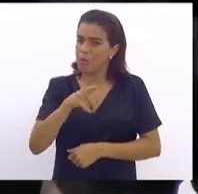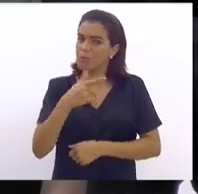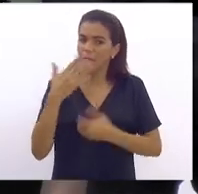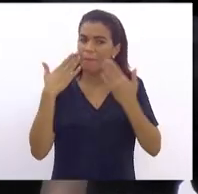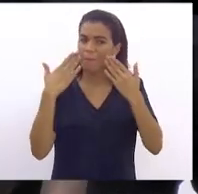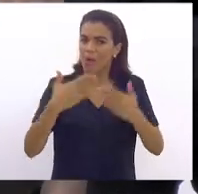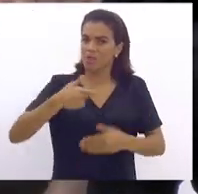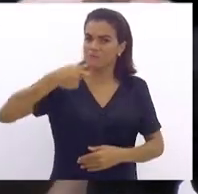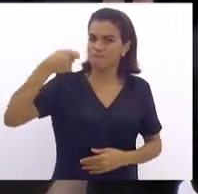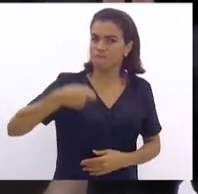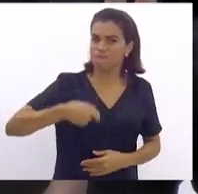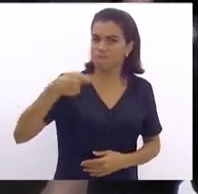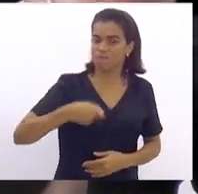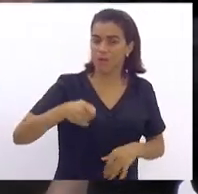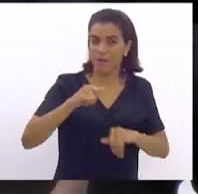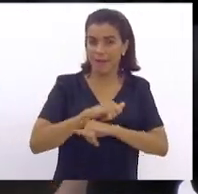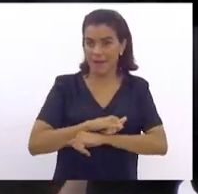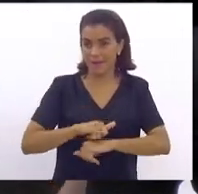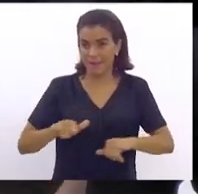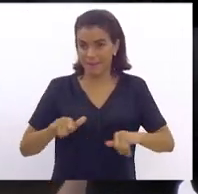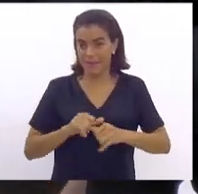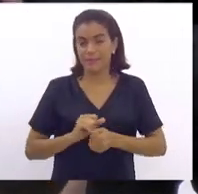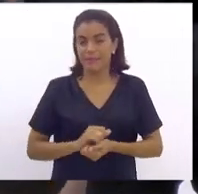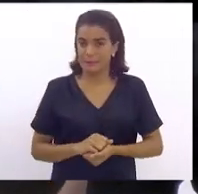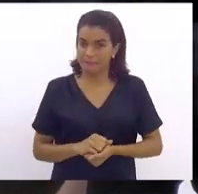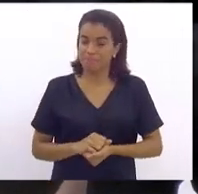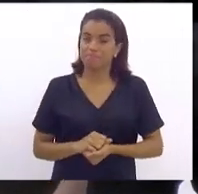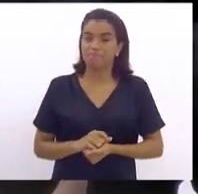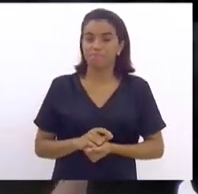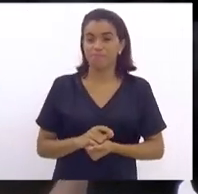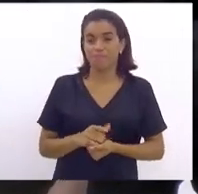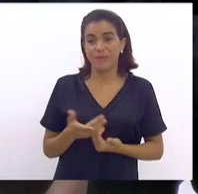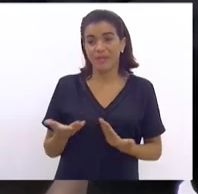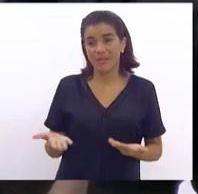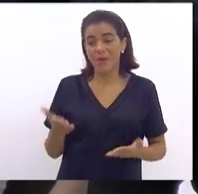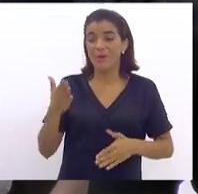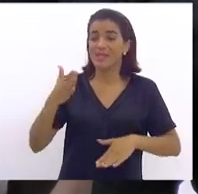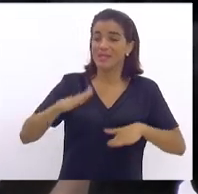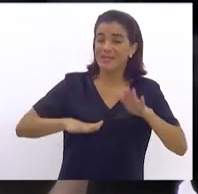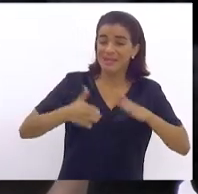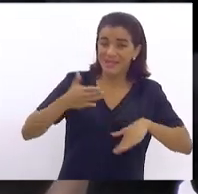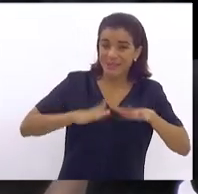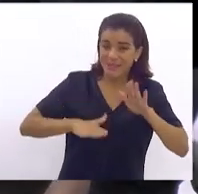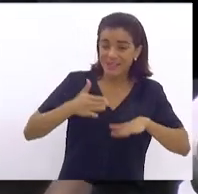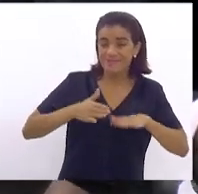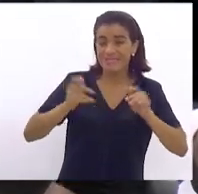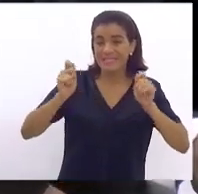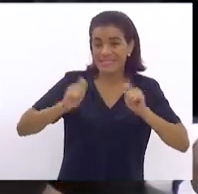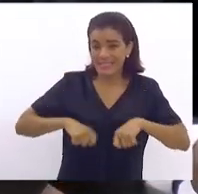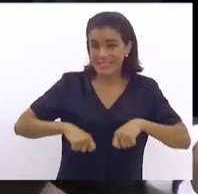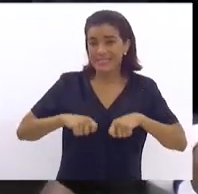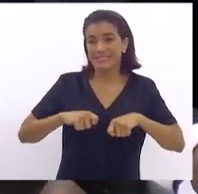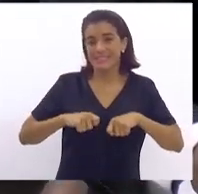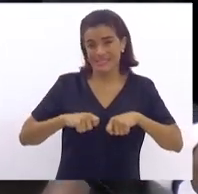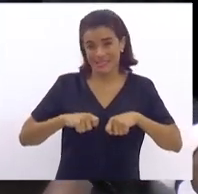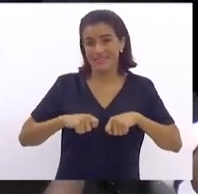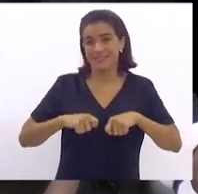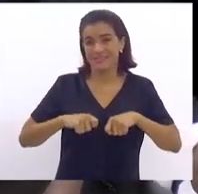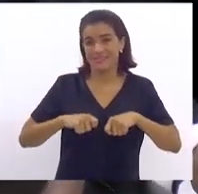da realização da campanha, né, assim como a ementa. Então, talvez, né, possa ser